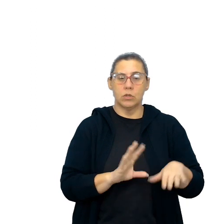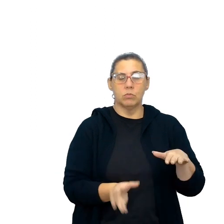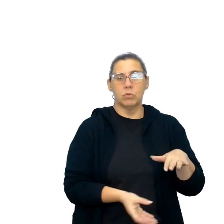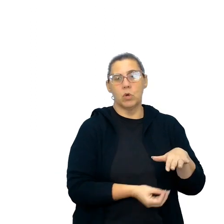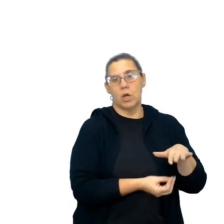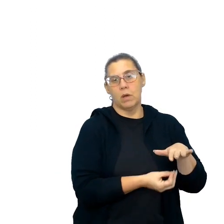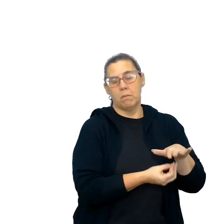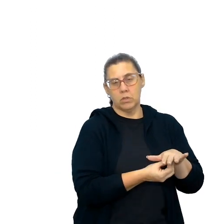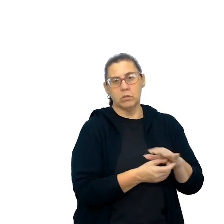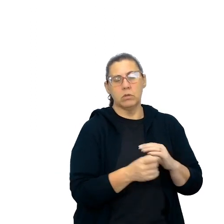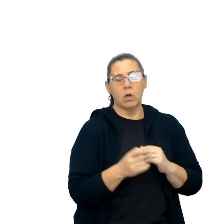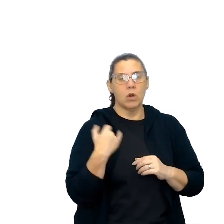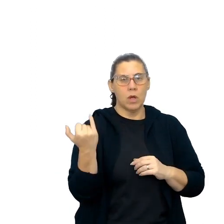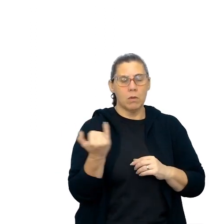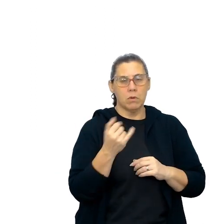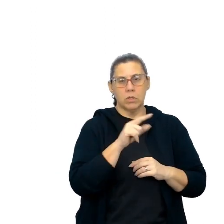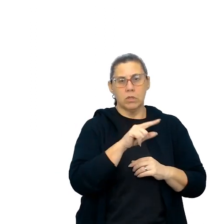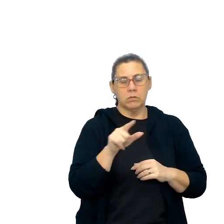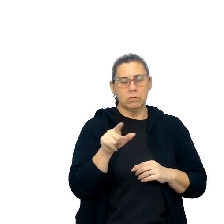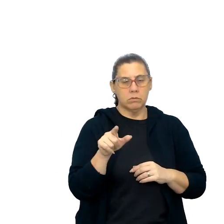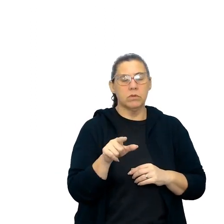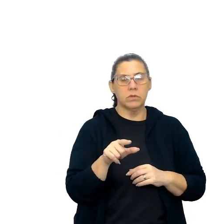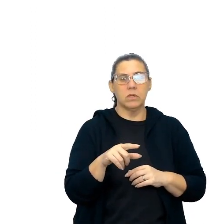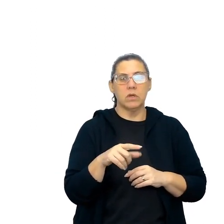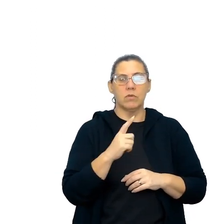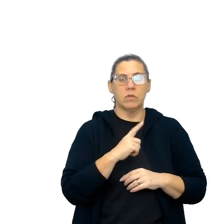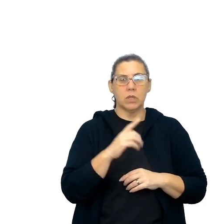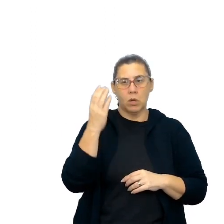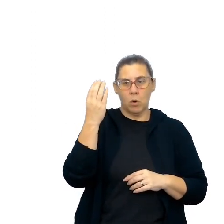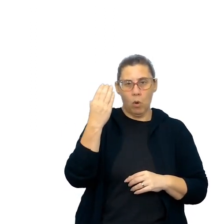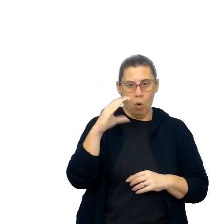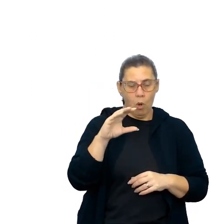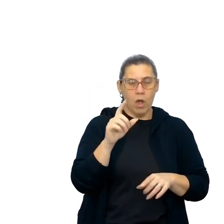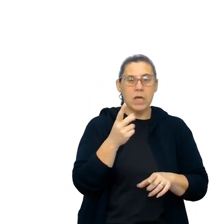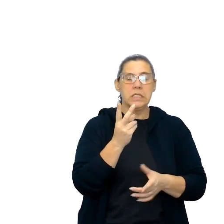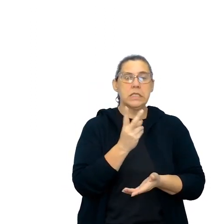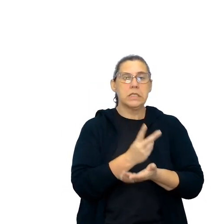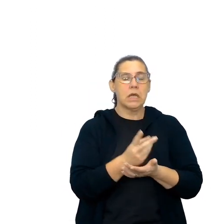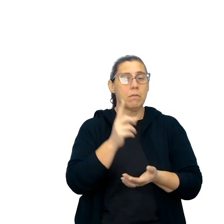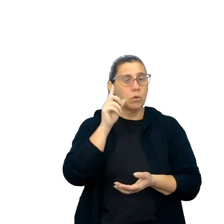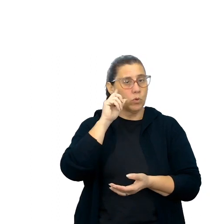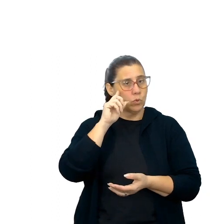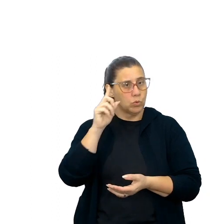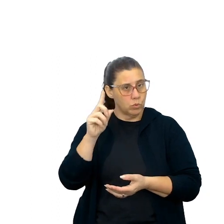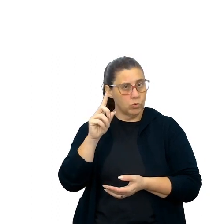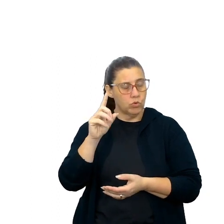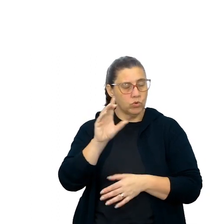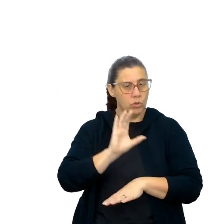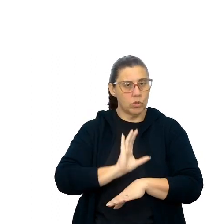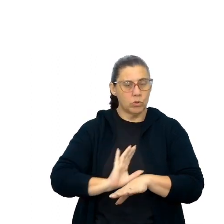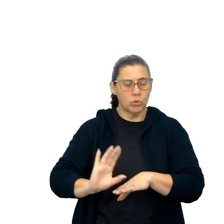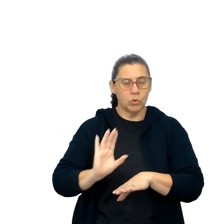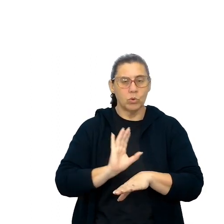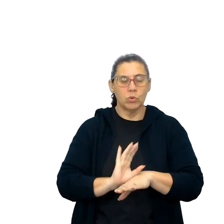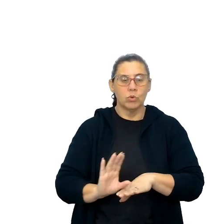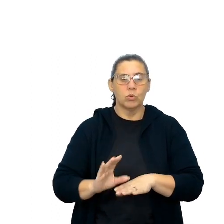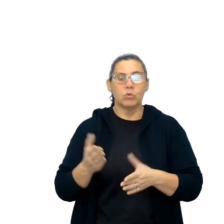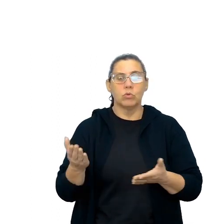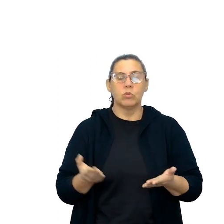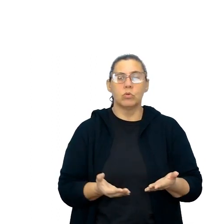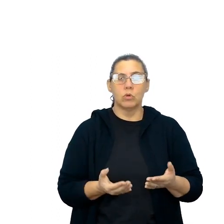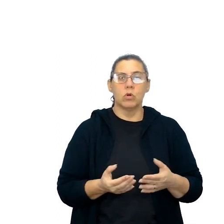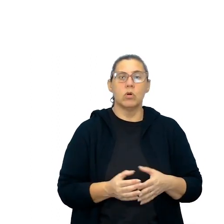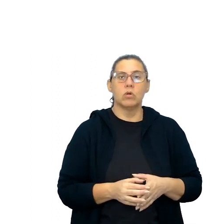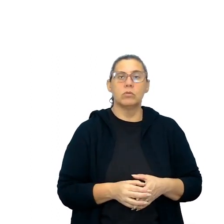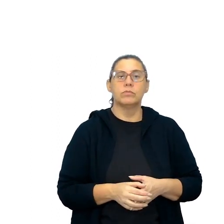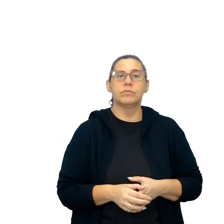É importante vocês lembrarem que eu vou ter que colocar sempre a data, né? Lembrar da data da nossa formação. Nós estamos no programa de recuperação